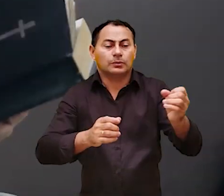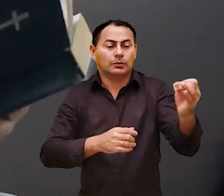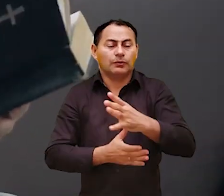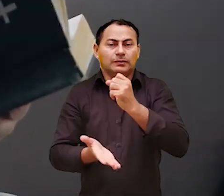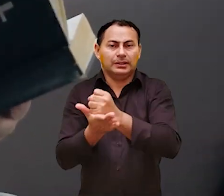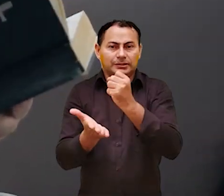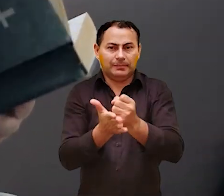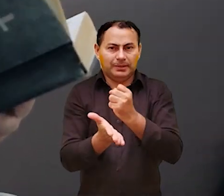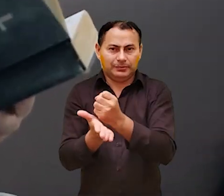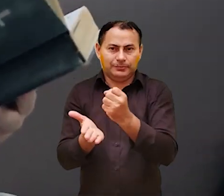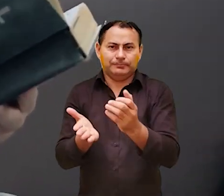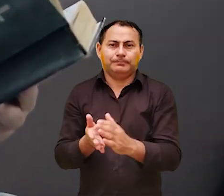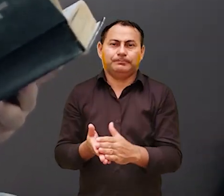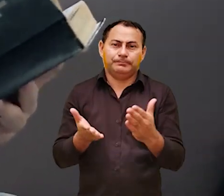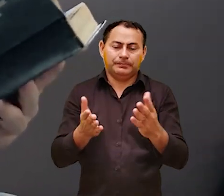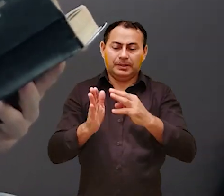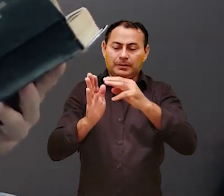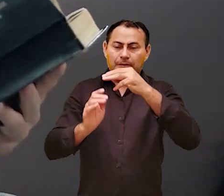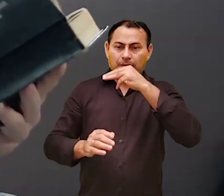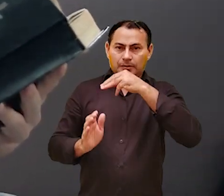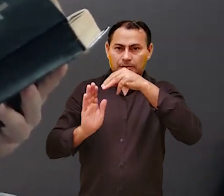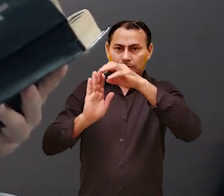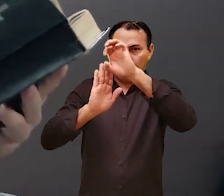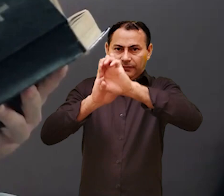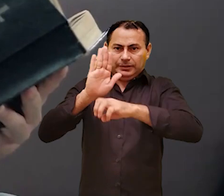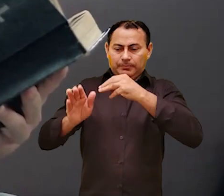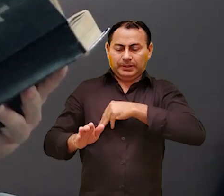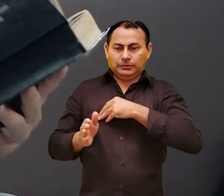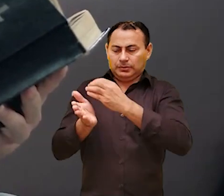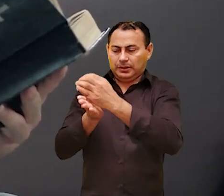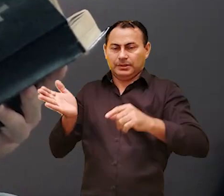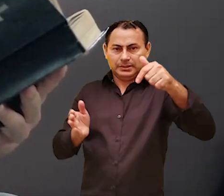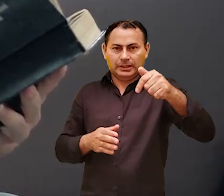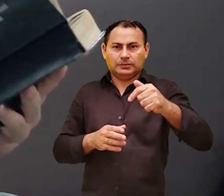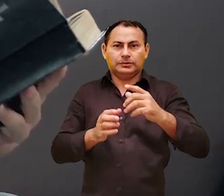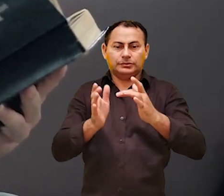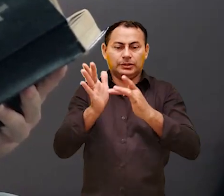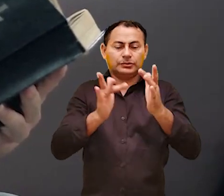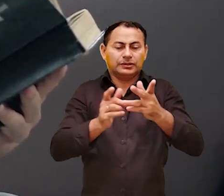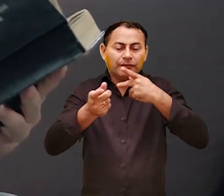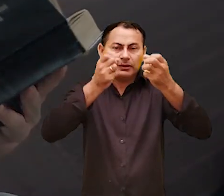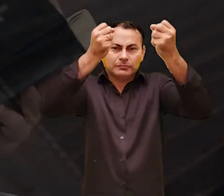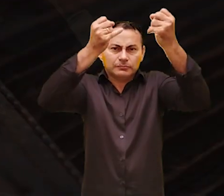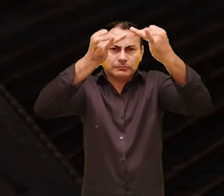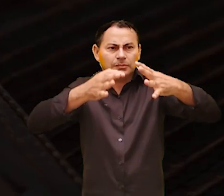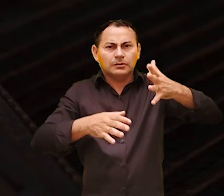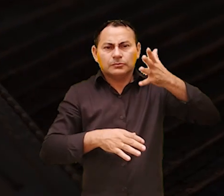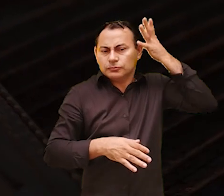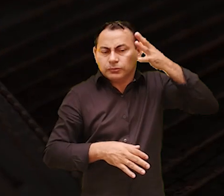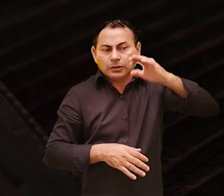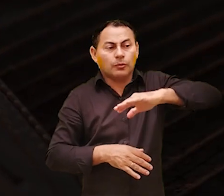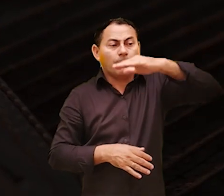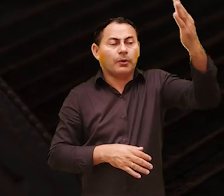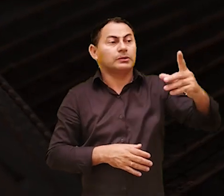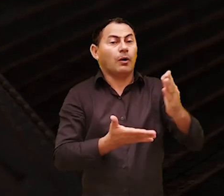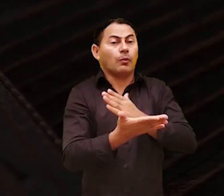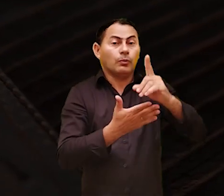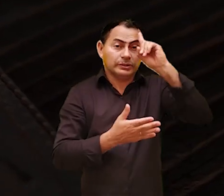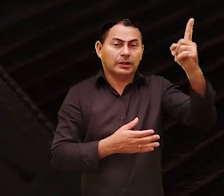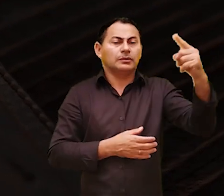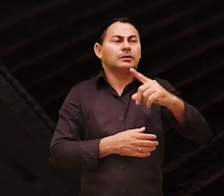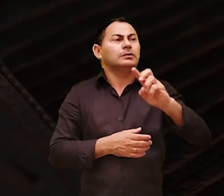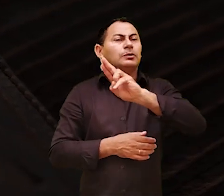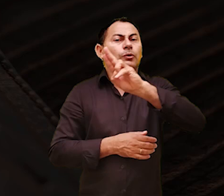Jesus no Novo Testamento. Em Mateus, no capítulo 7, Jesus declara no Sermão do Monte que um dia alguns